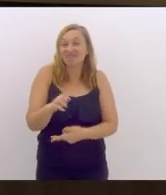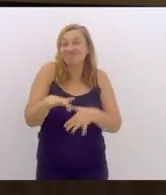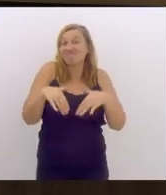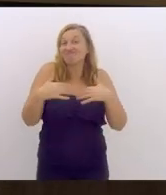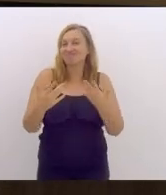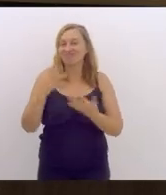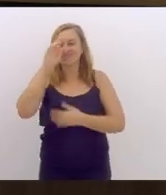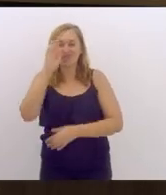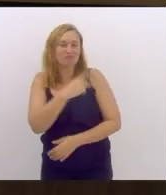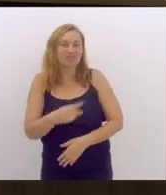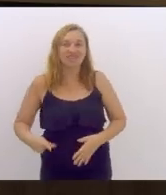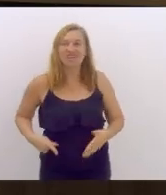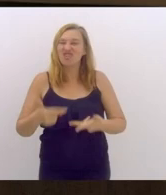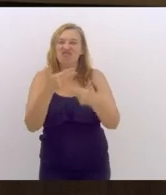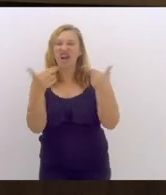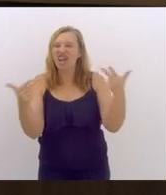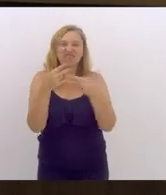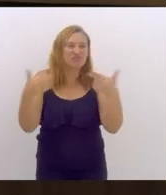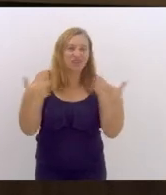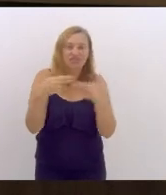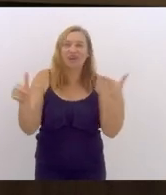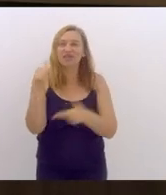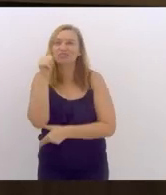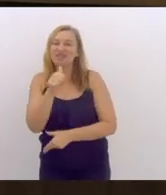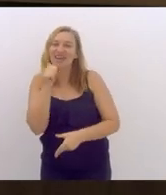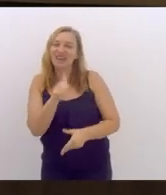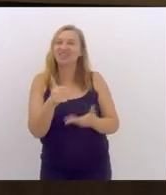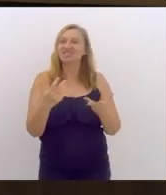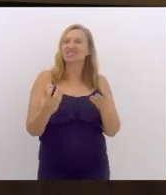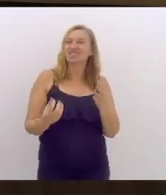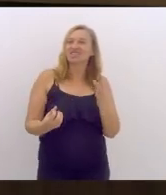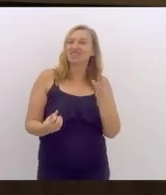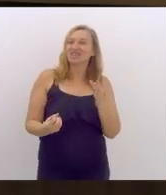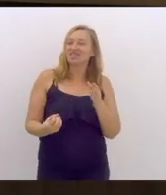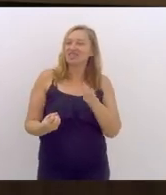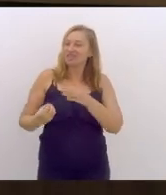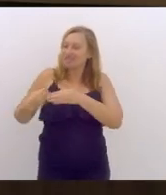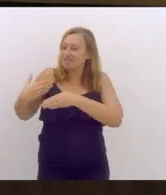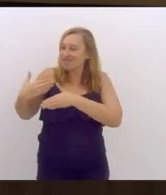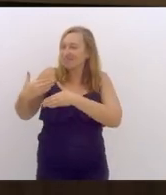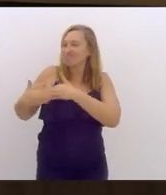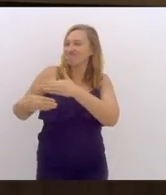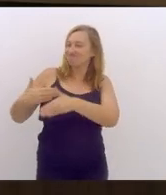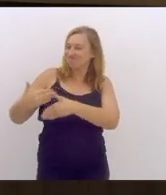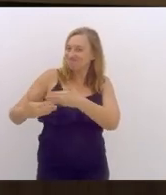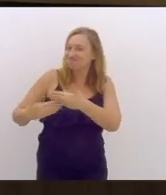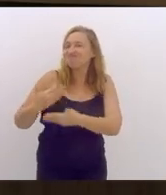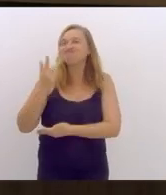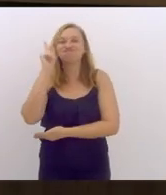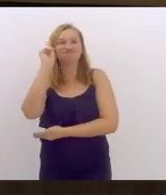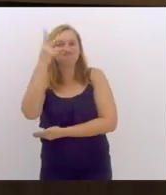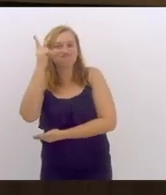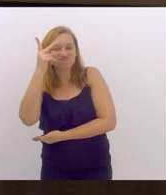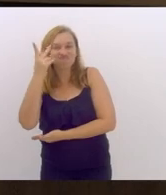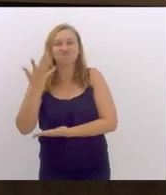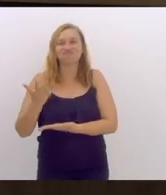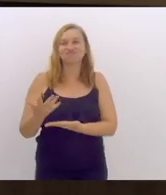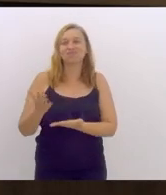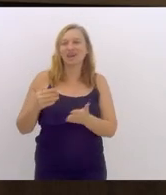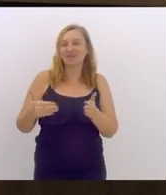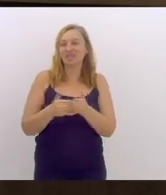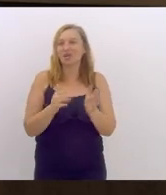senhor presidente muitas mulheres que construíram a sua carreira estão ainda hoje tentando